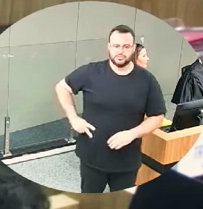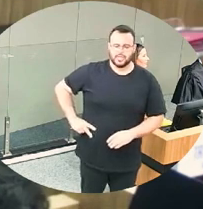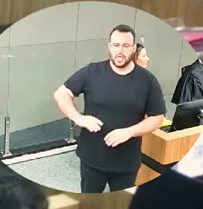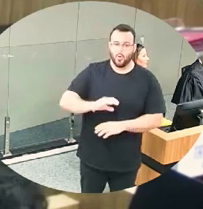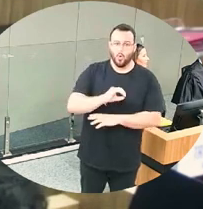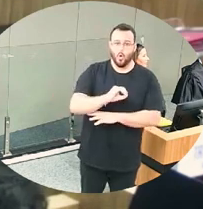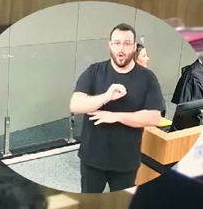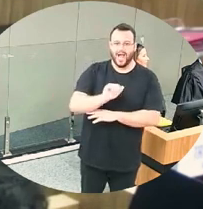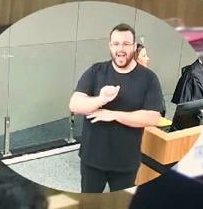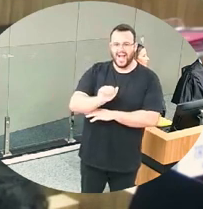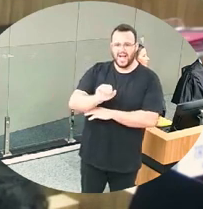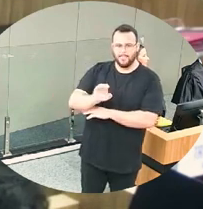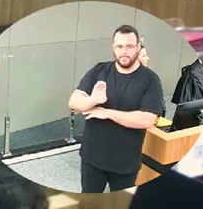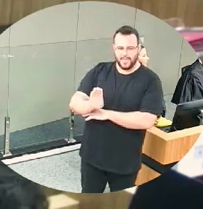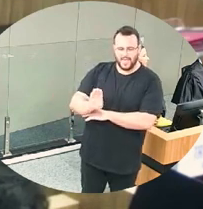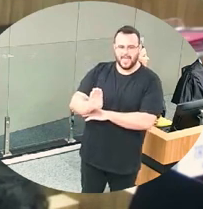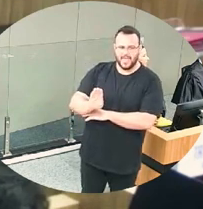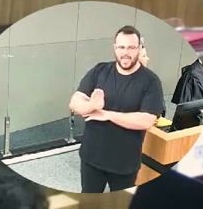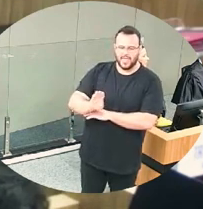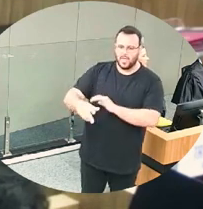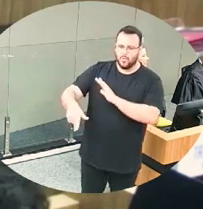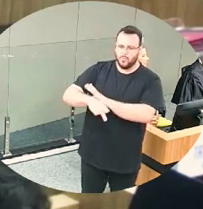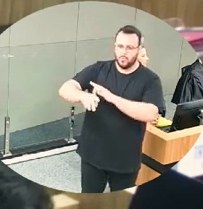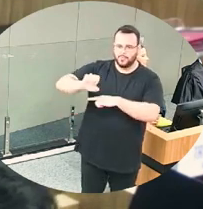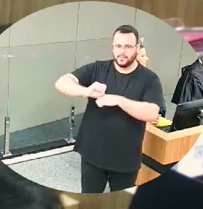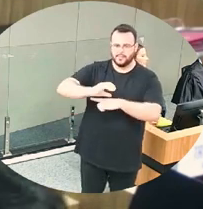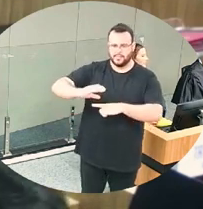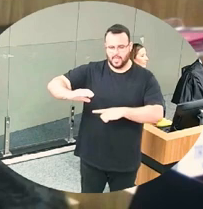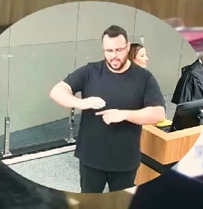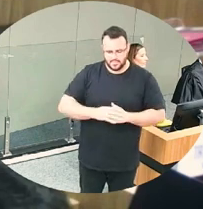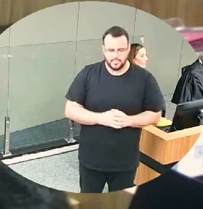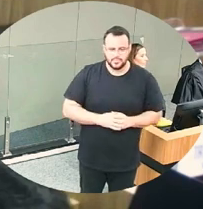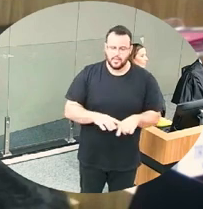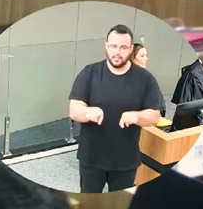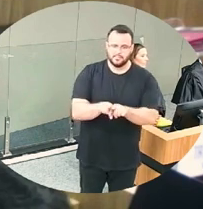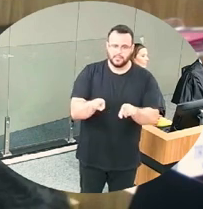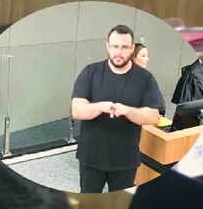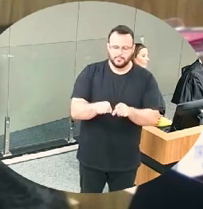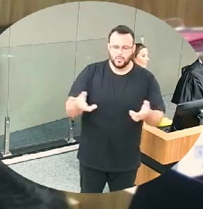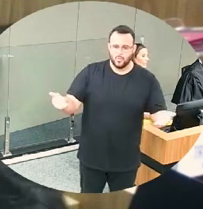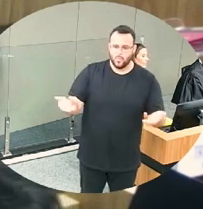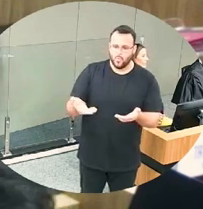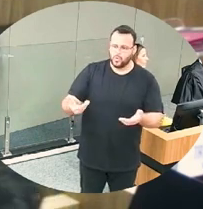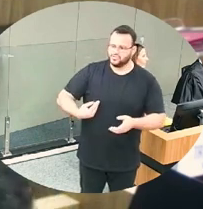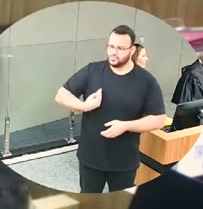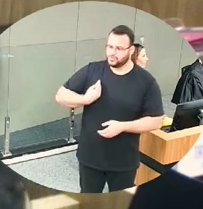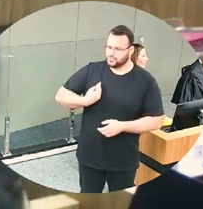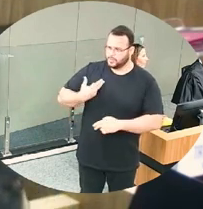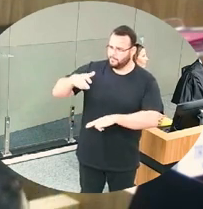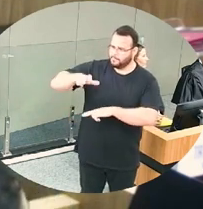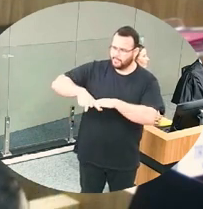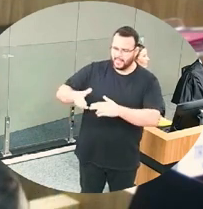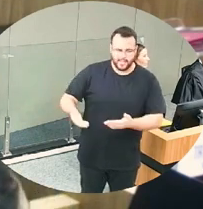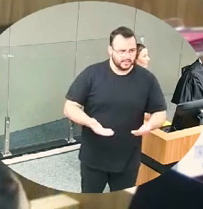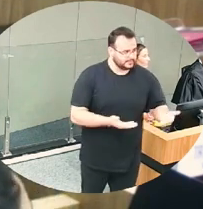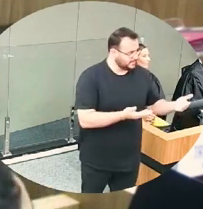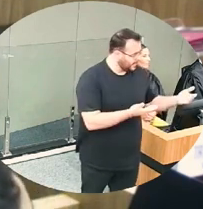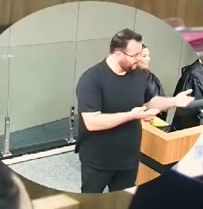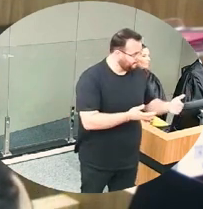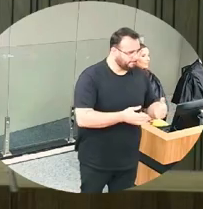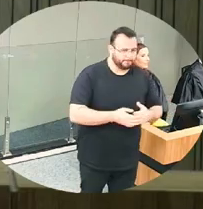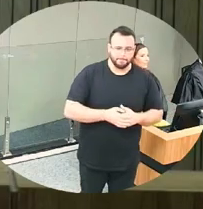Ordem dos Advogados do Brasil secção Santa catar e també nos honra com